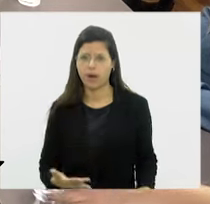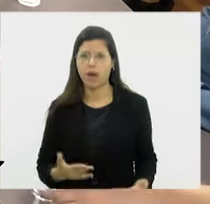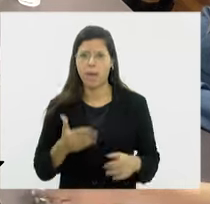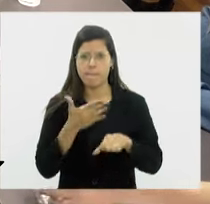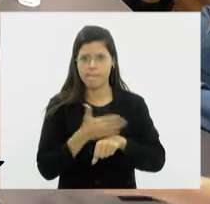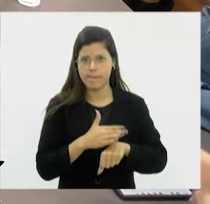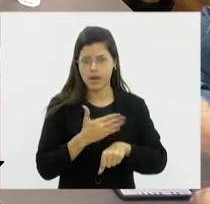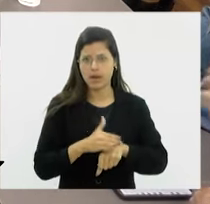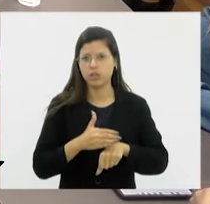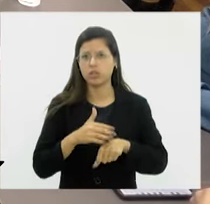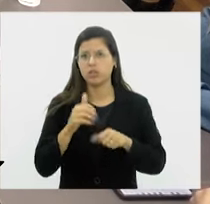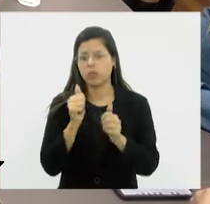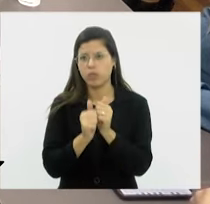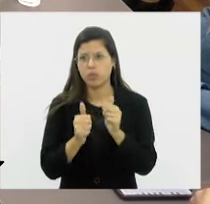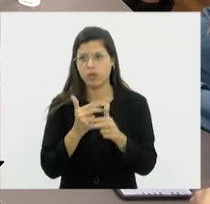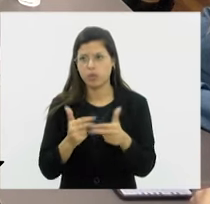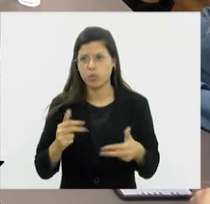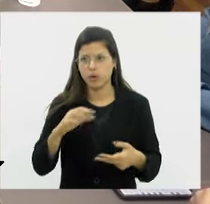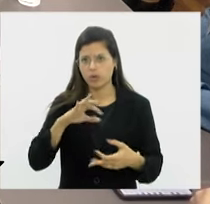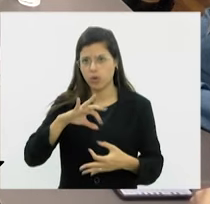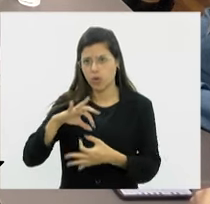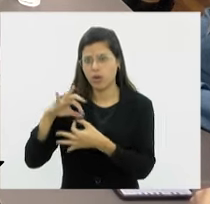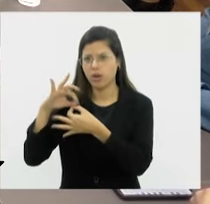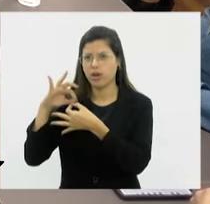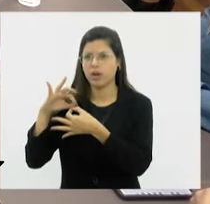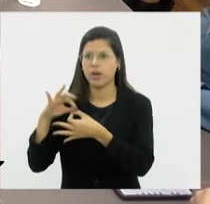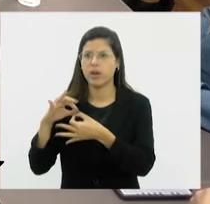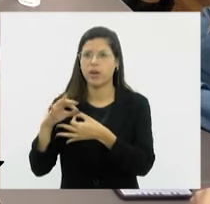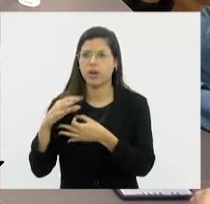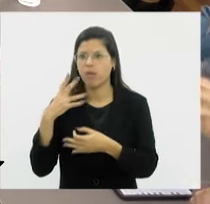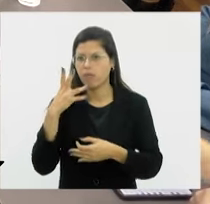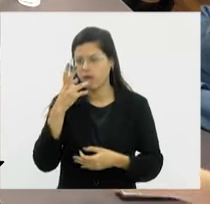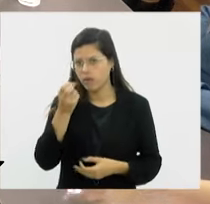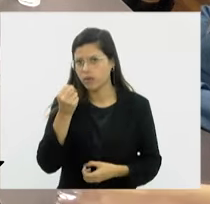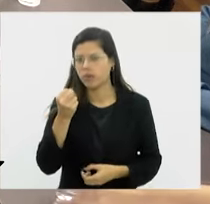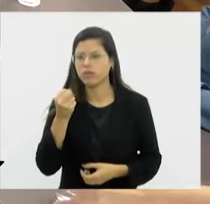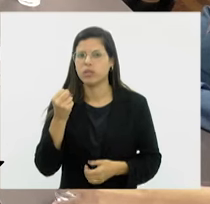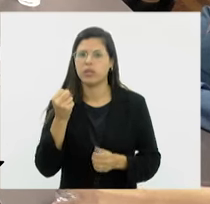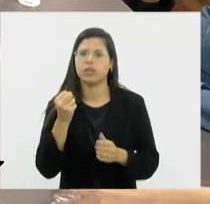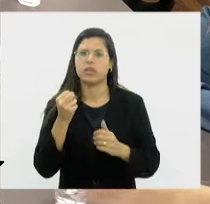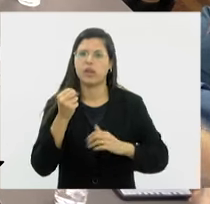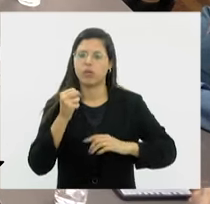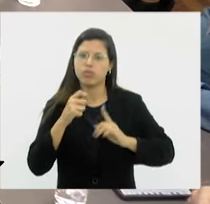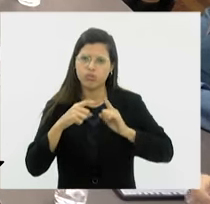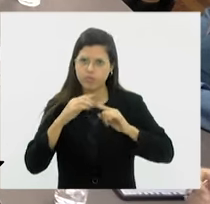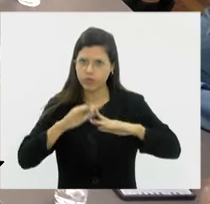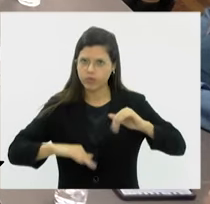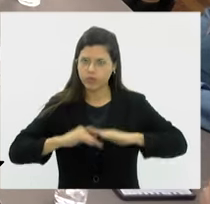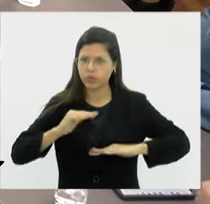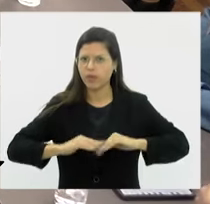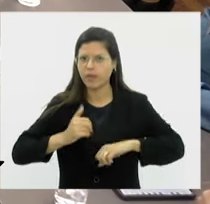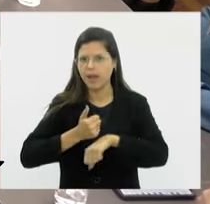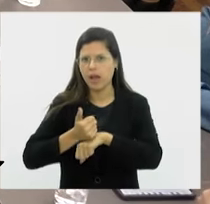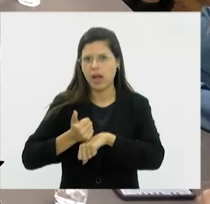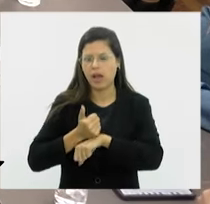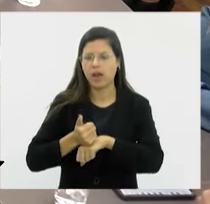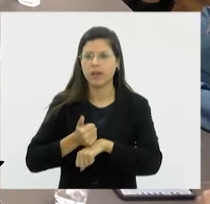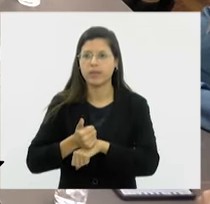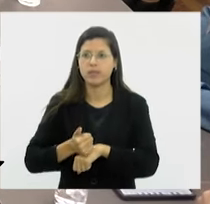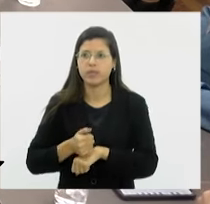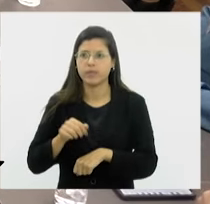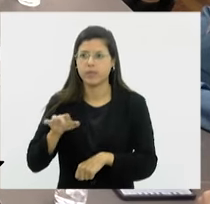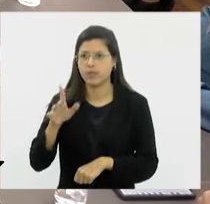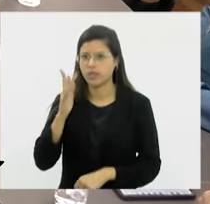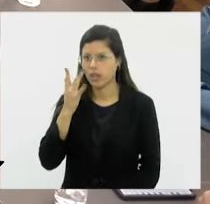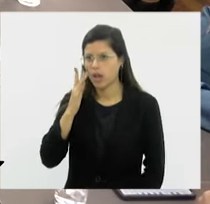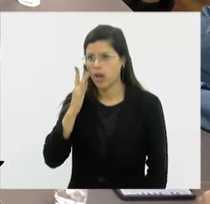do esporte olímpico para fortalecer os nossos atletas através desse circuito. Então, Vossa Excelência só considera legítimo de